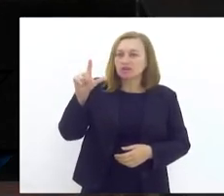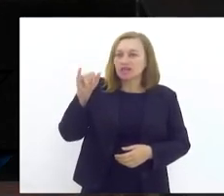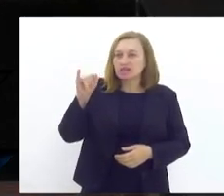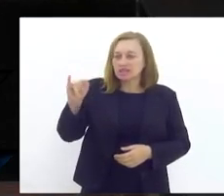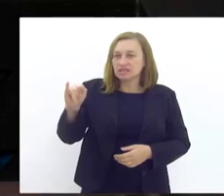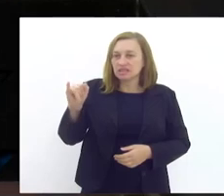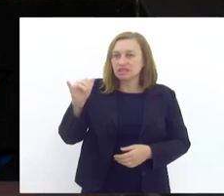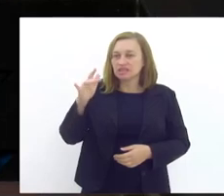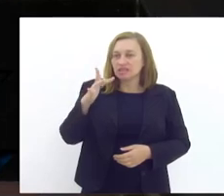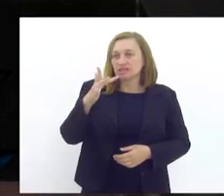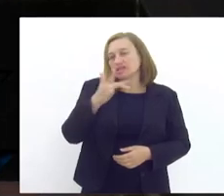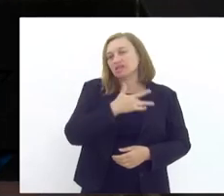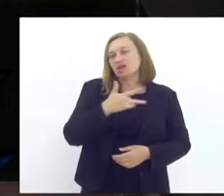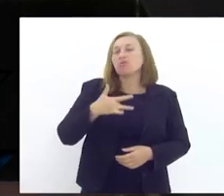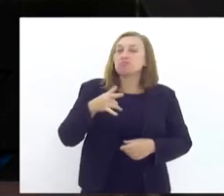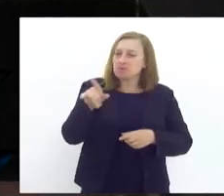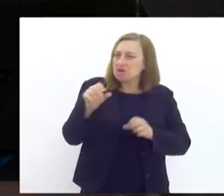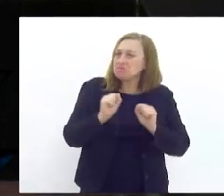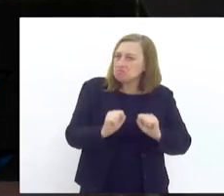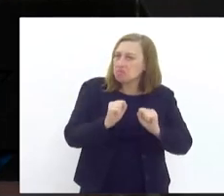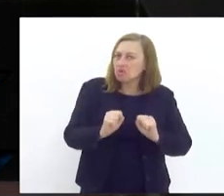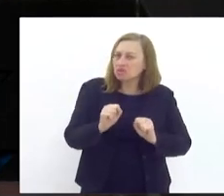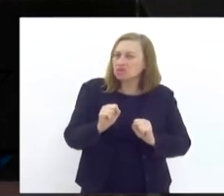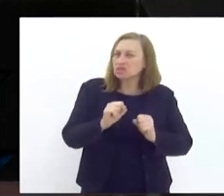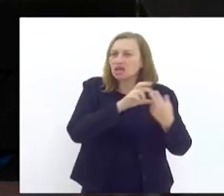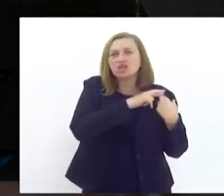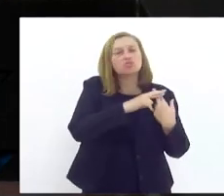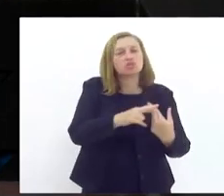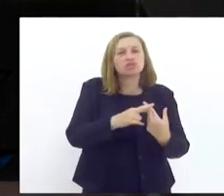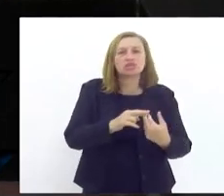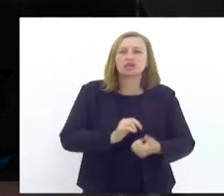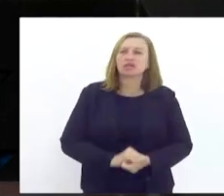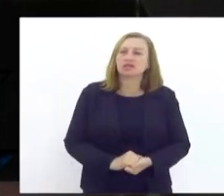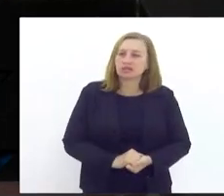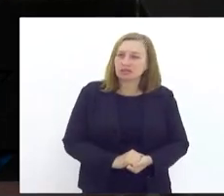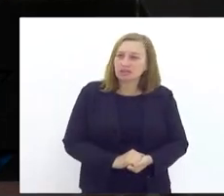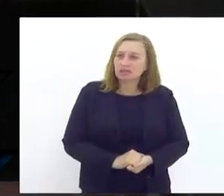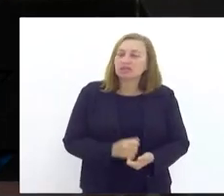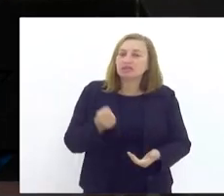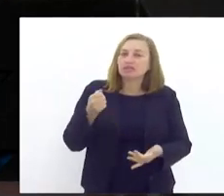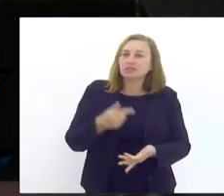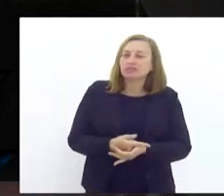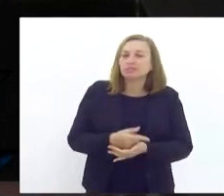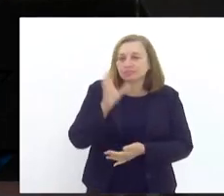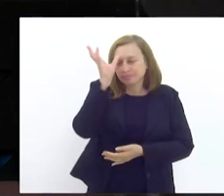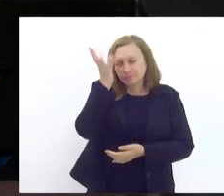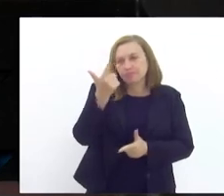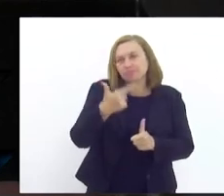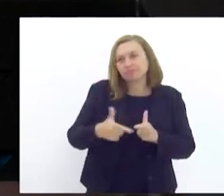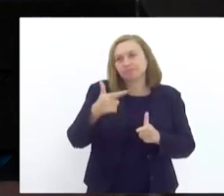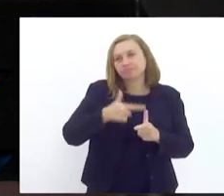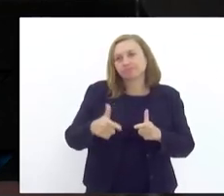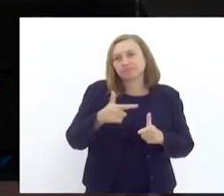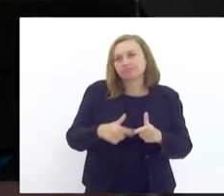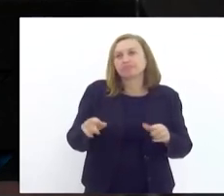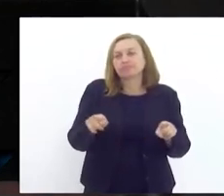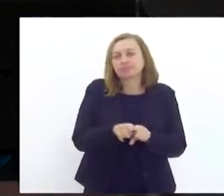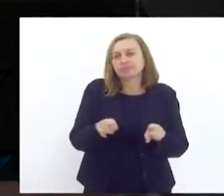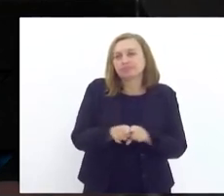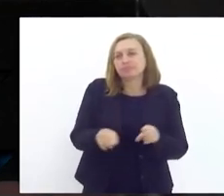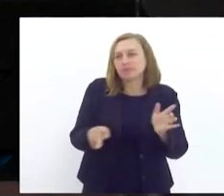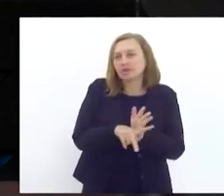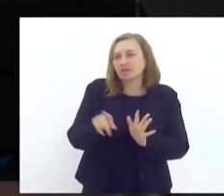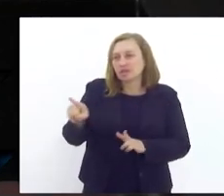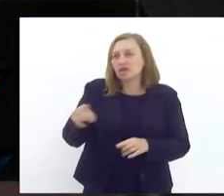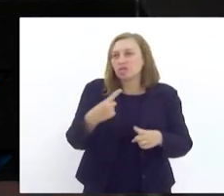que ele possa ele possa ter responsabilidade de pagar e resolver o problema que também é dele